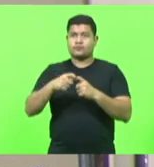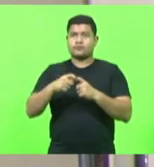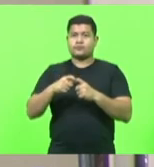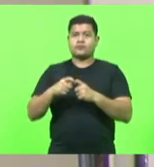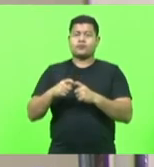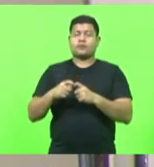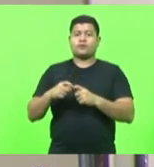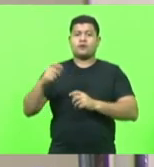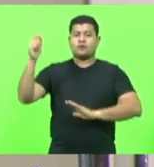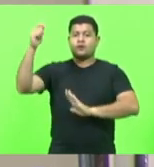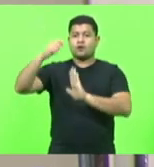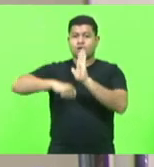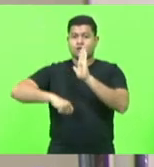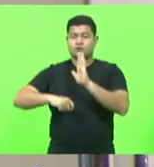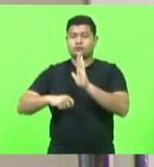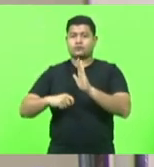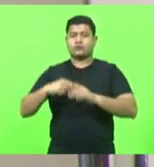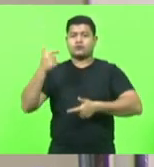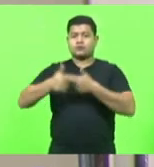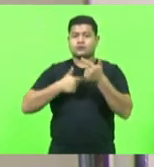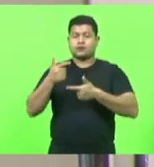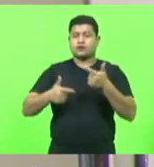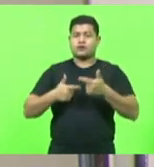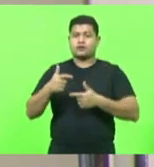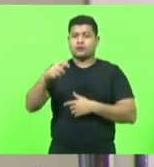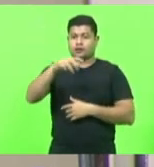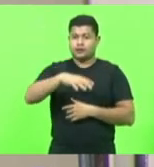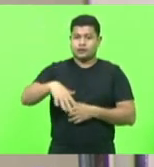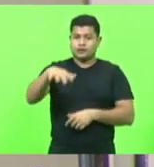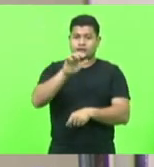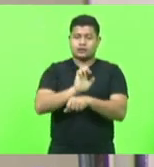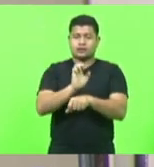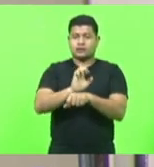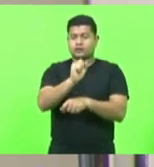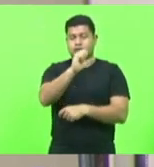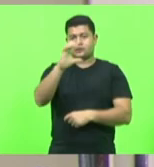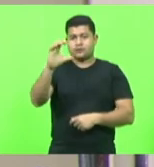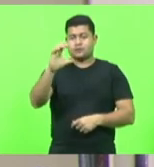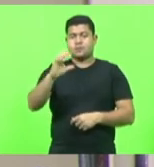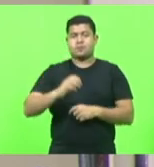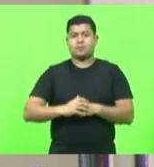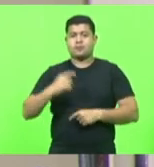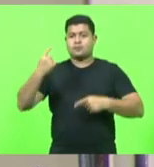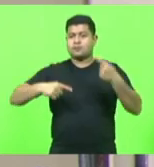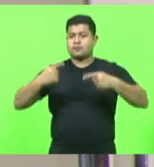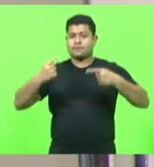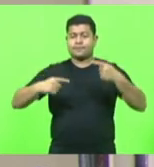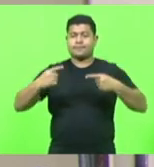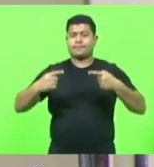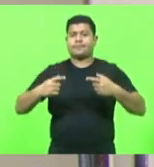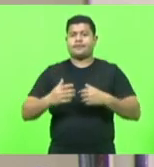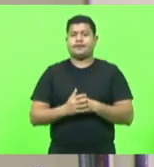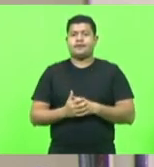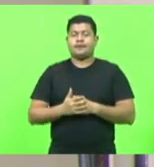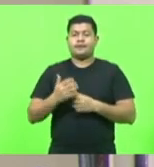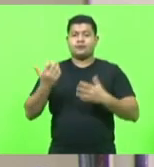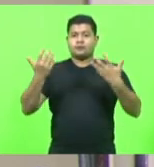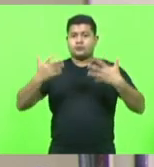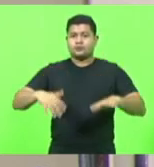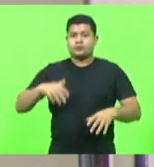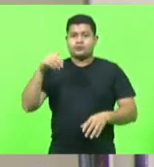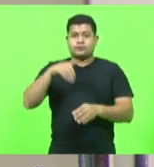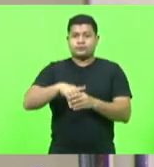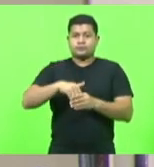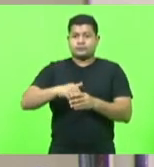concurso público em atuação no Estado de Santa Catarina, em discussão. Não havendo quem queira discutir, em